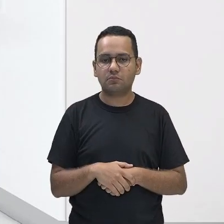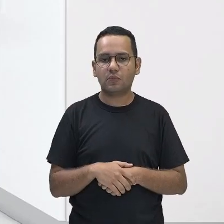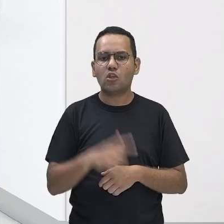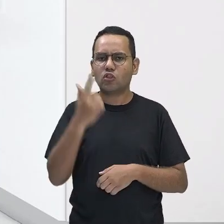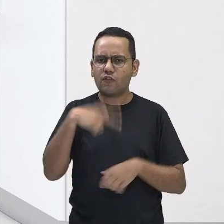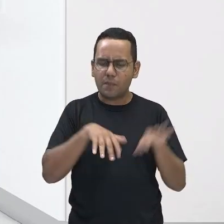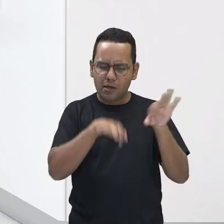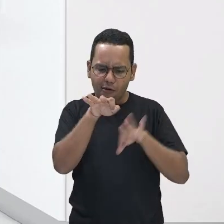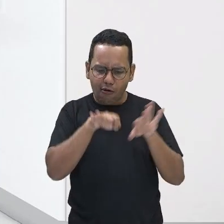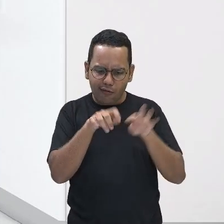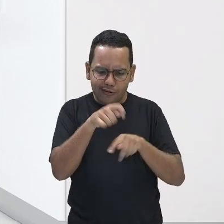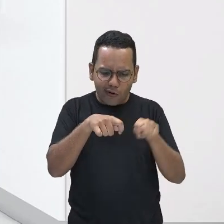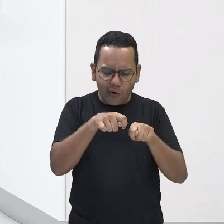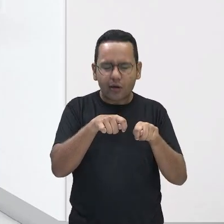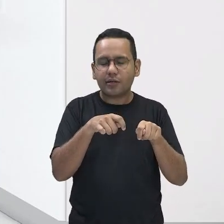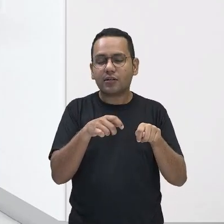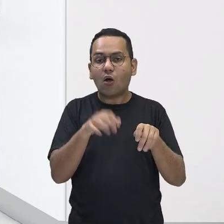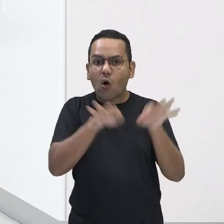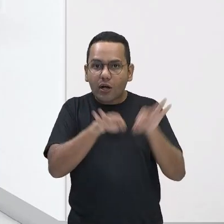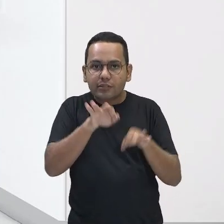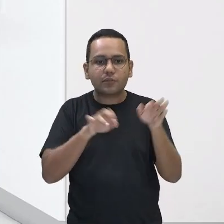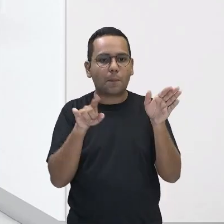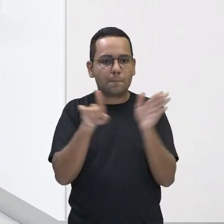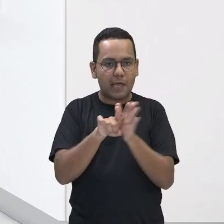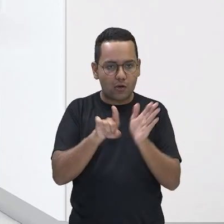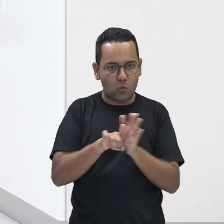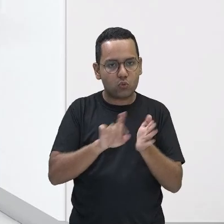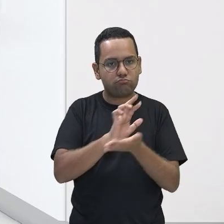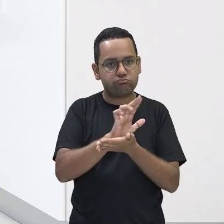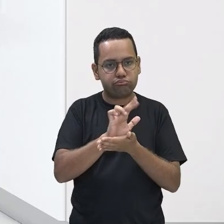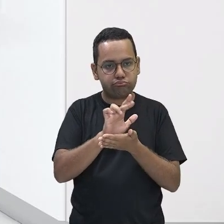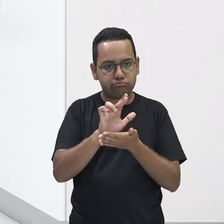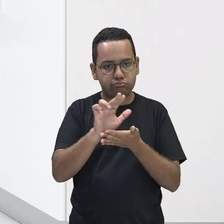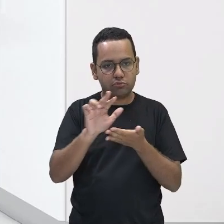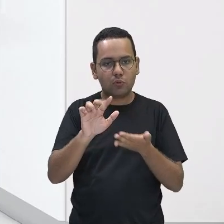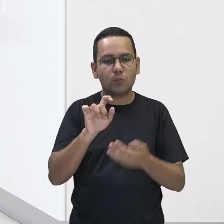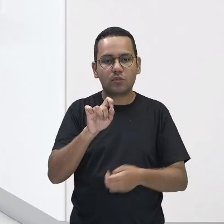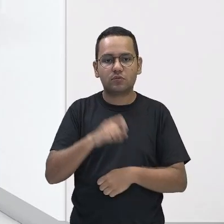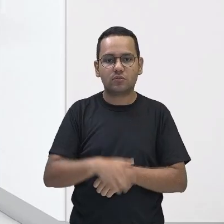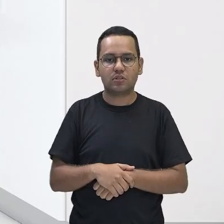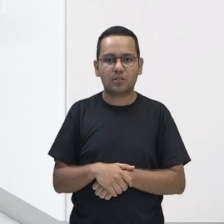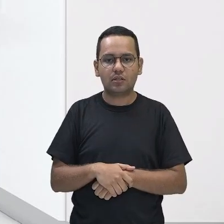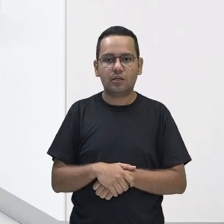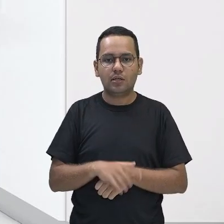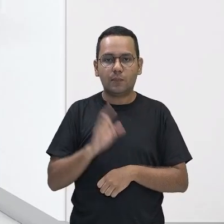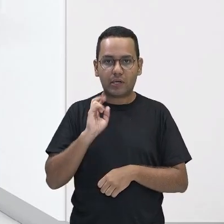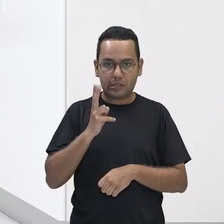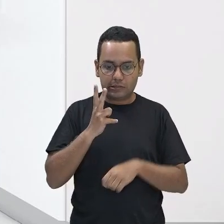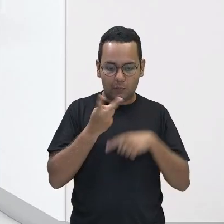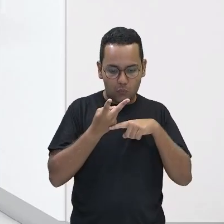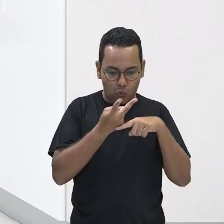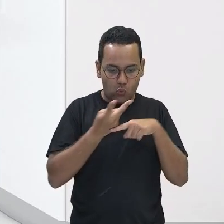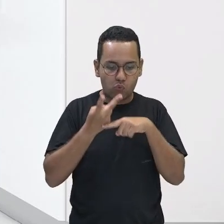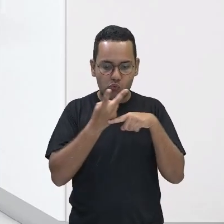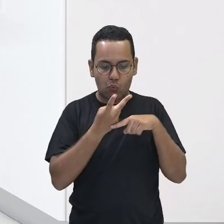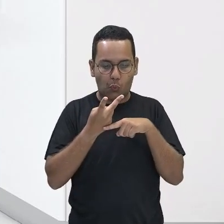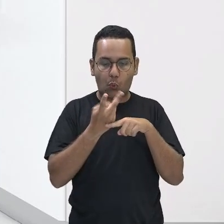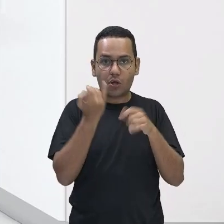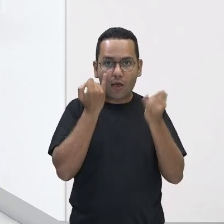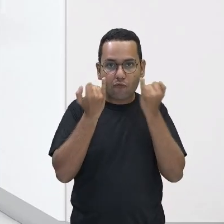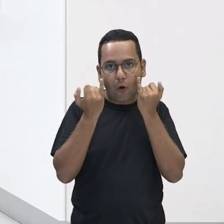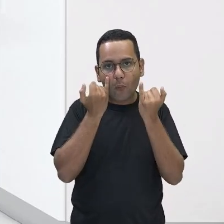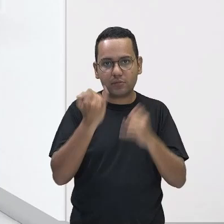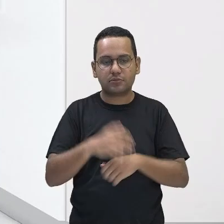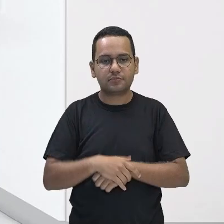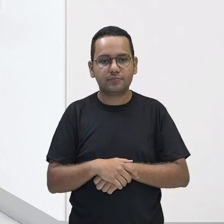comparações, formulação de perguntas, né? Que vão gerar ali aquela busca pelos resultados, né? Elaboração